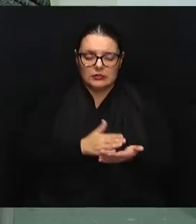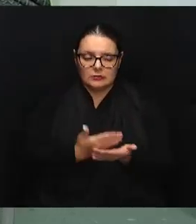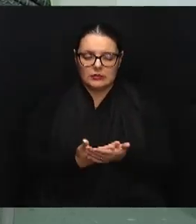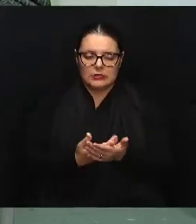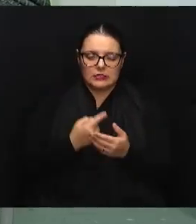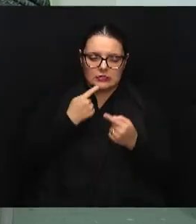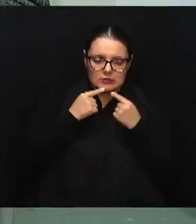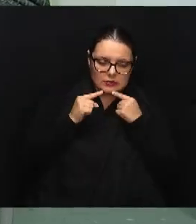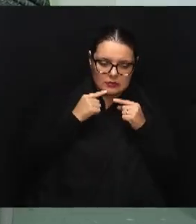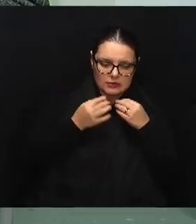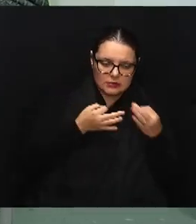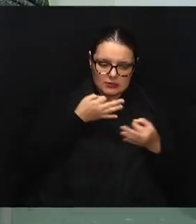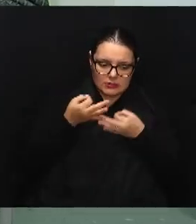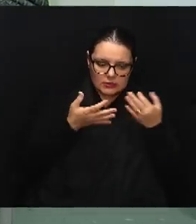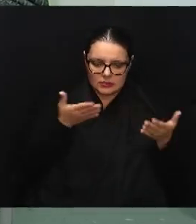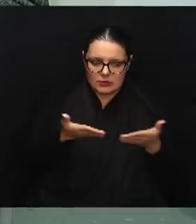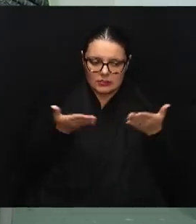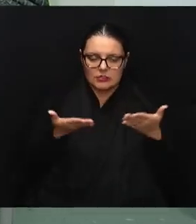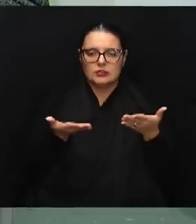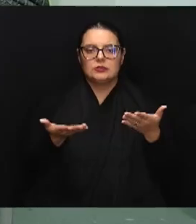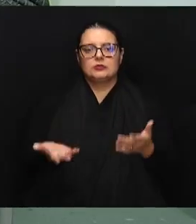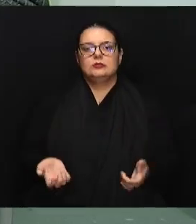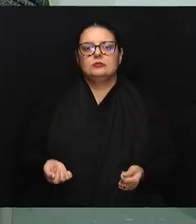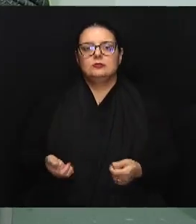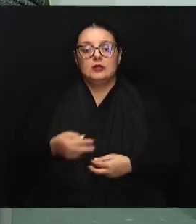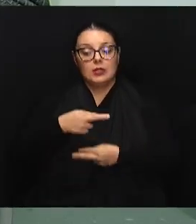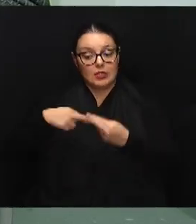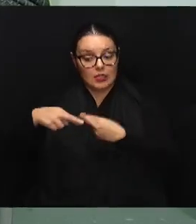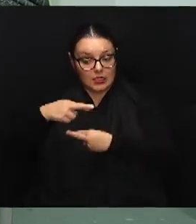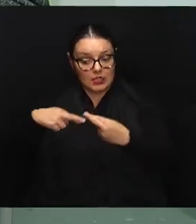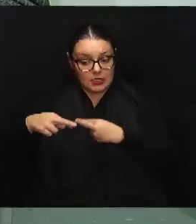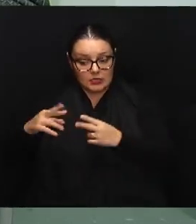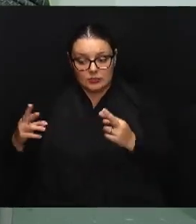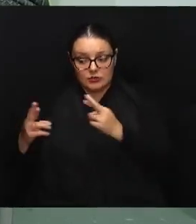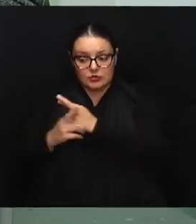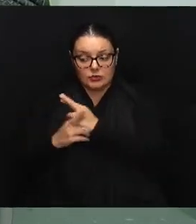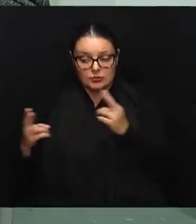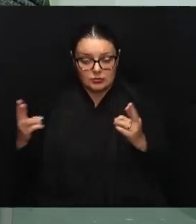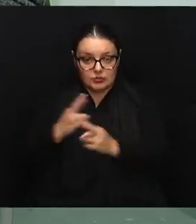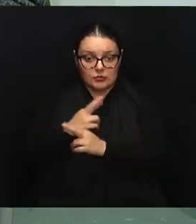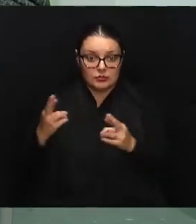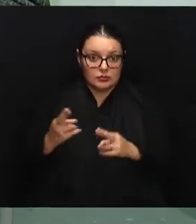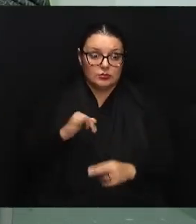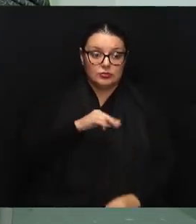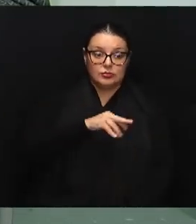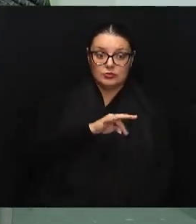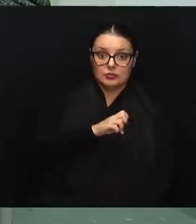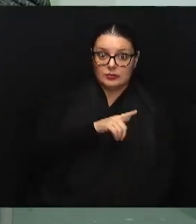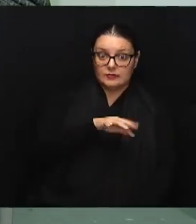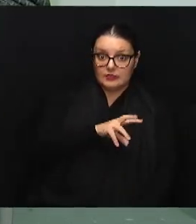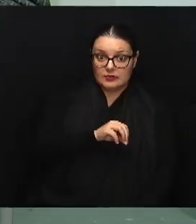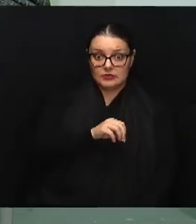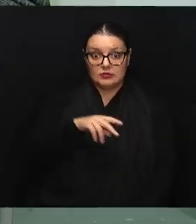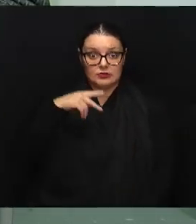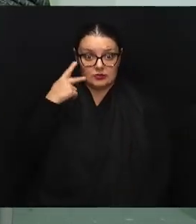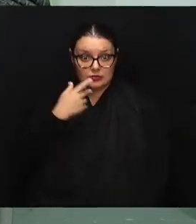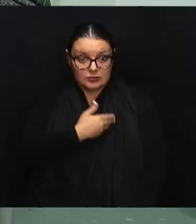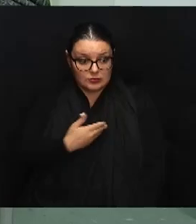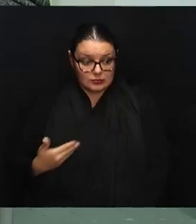capacidade de relacionamento com as pessoas, de intervenção nas políticas públicas,